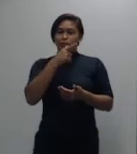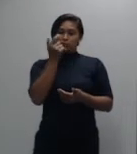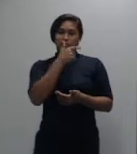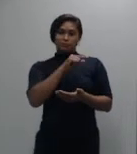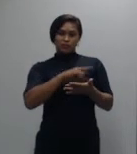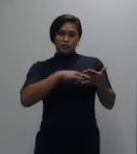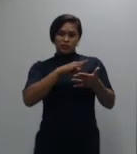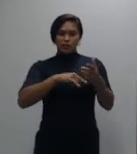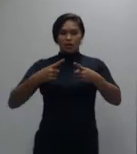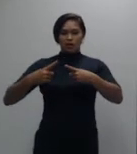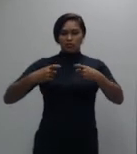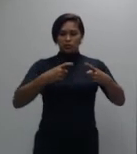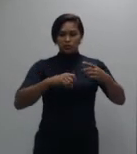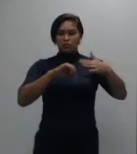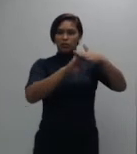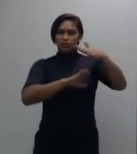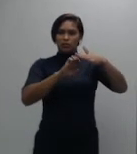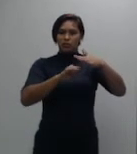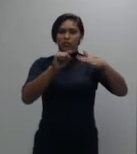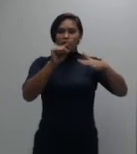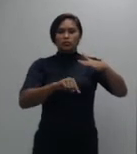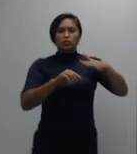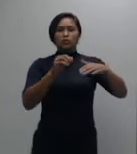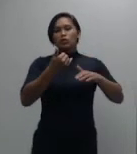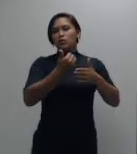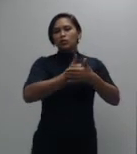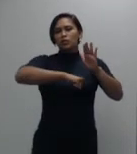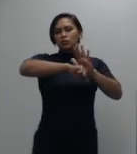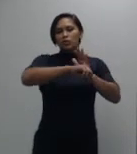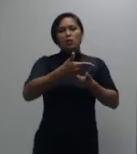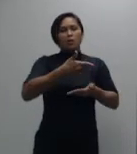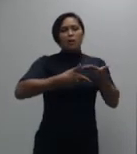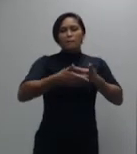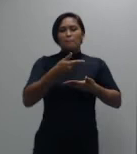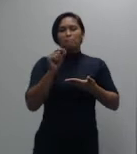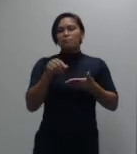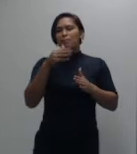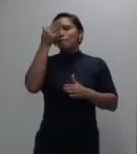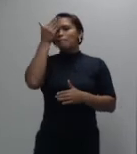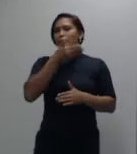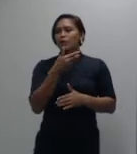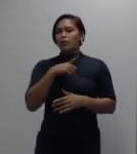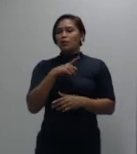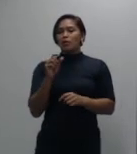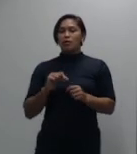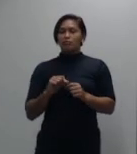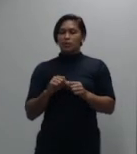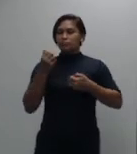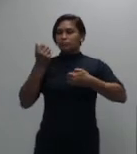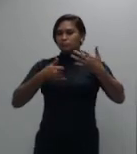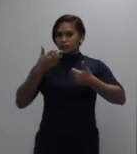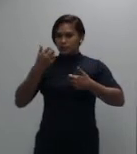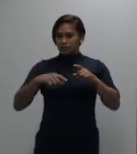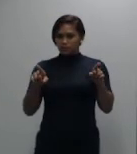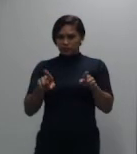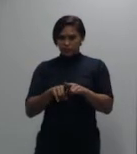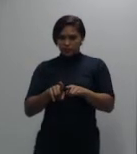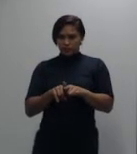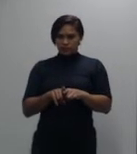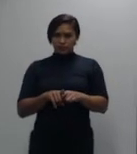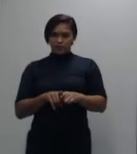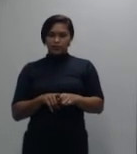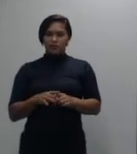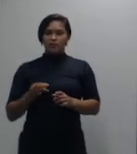disputa Empresarial de que o suposto criminoso não fazia par com esse espírito é essa a